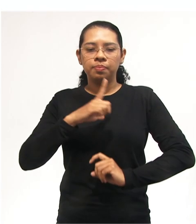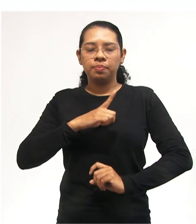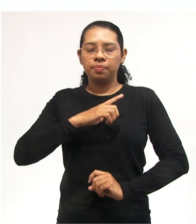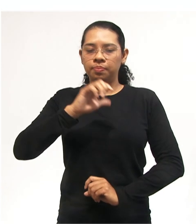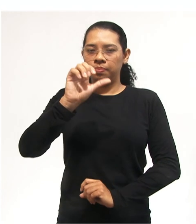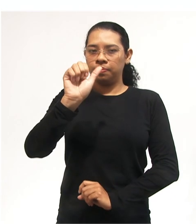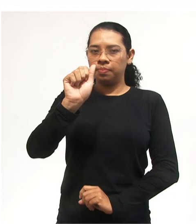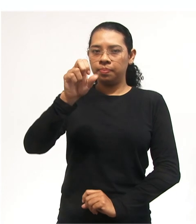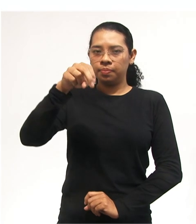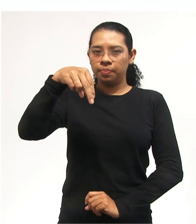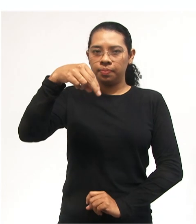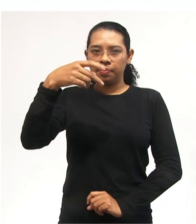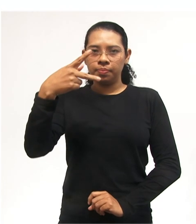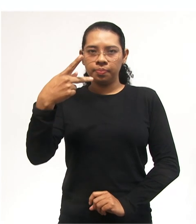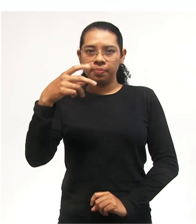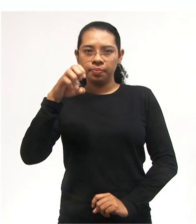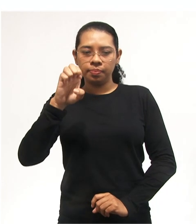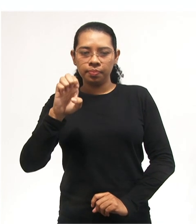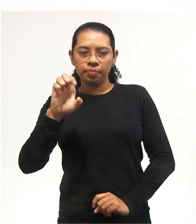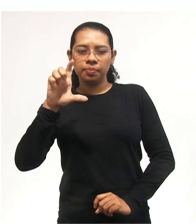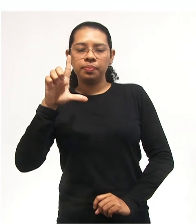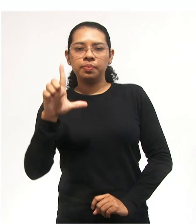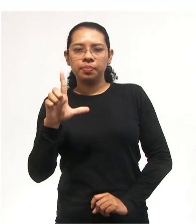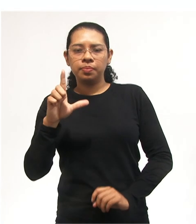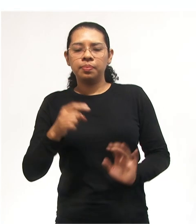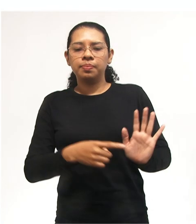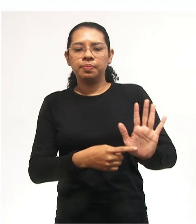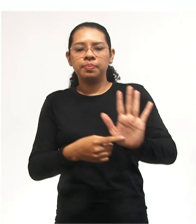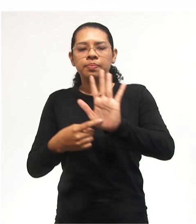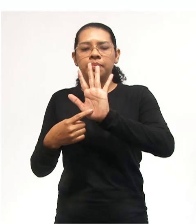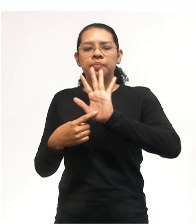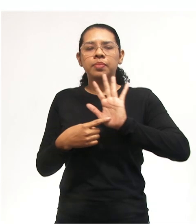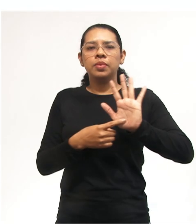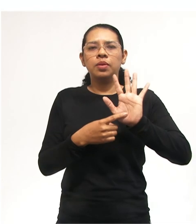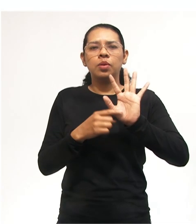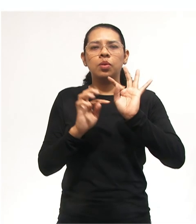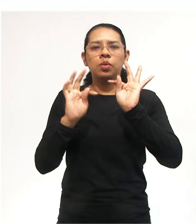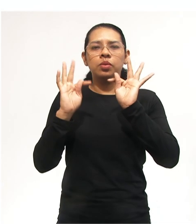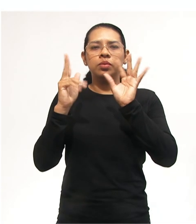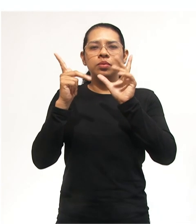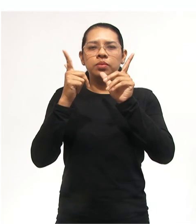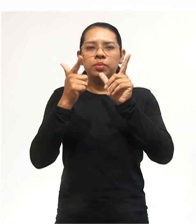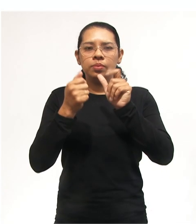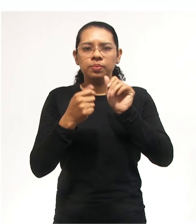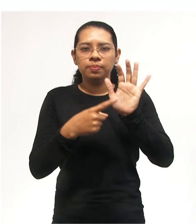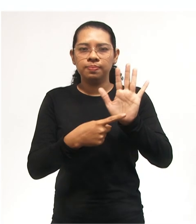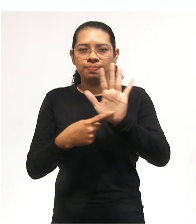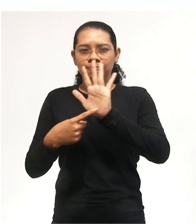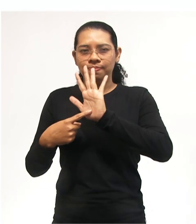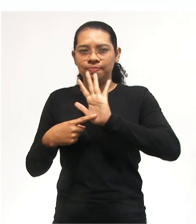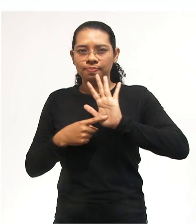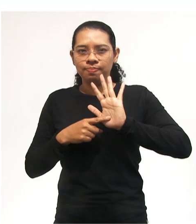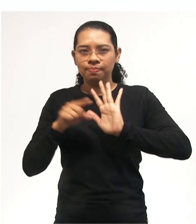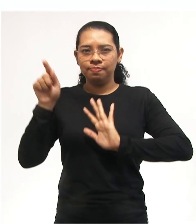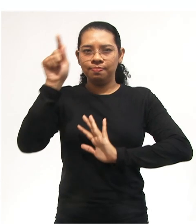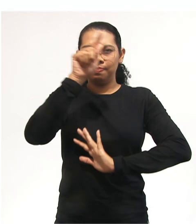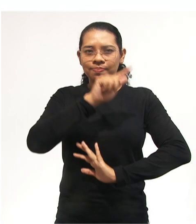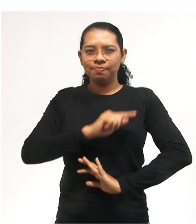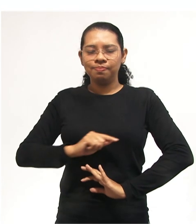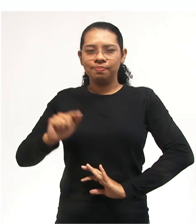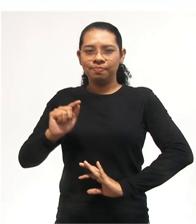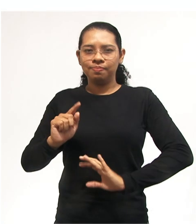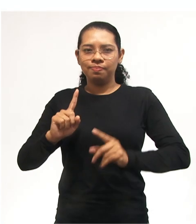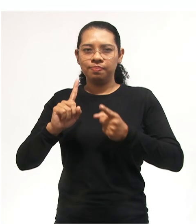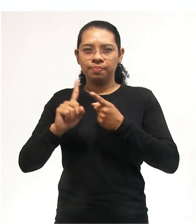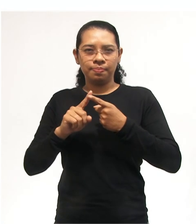representação simbólica, tá, de todo o Sistema Brasileiro de Inovação, destacando aí quem